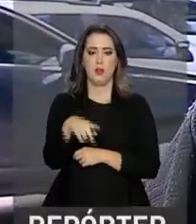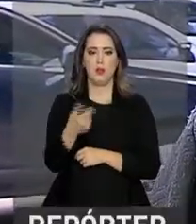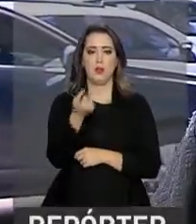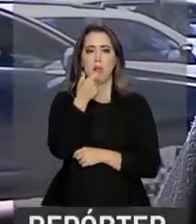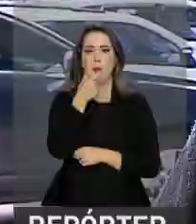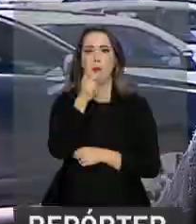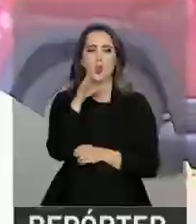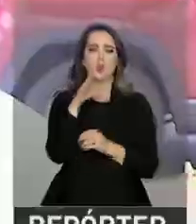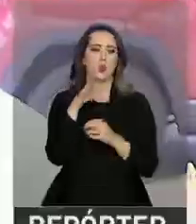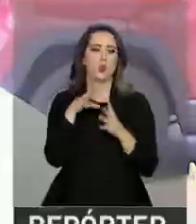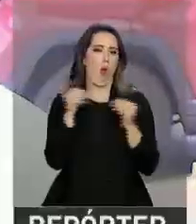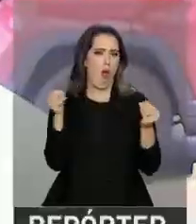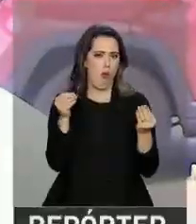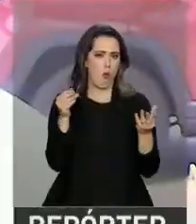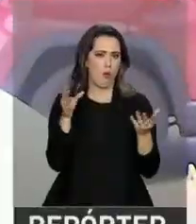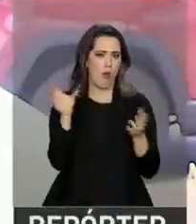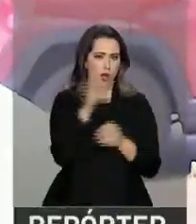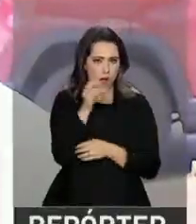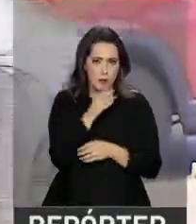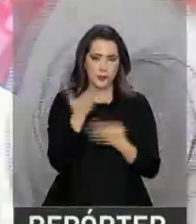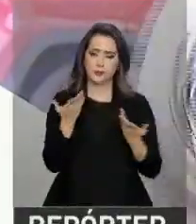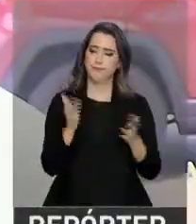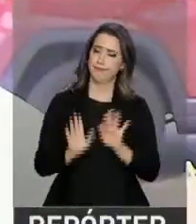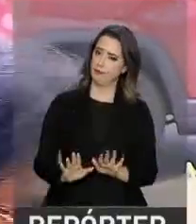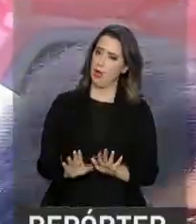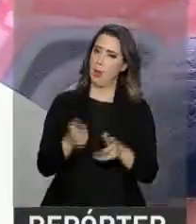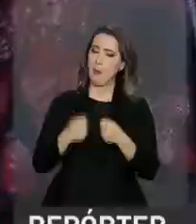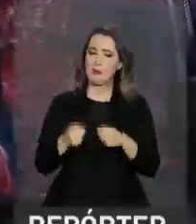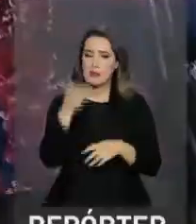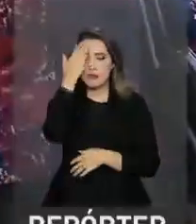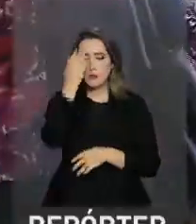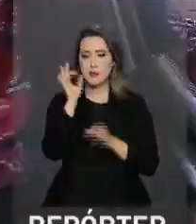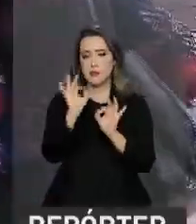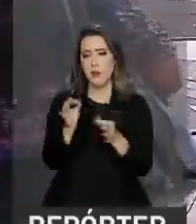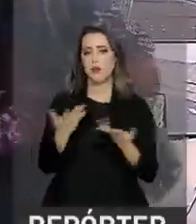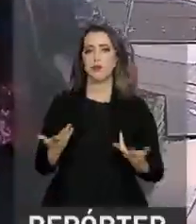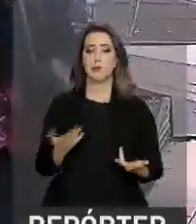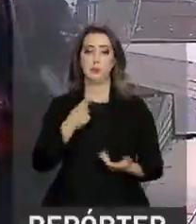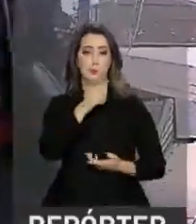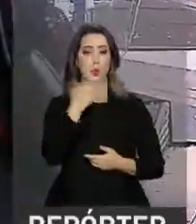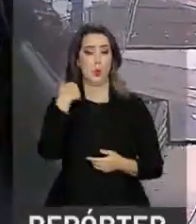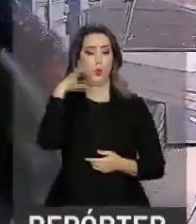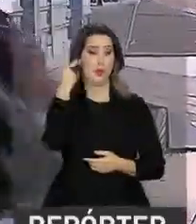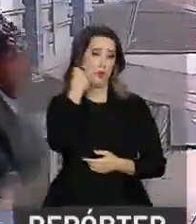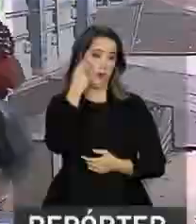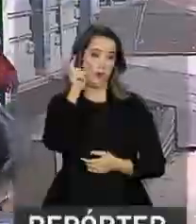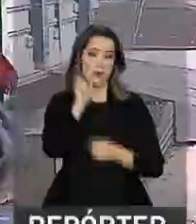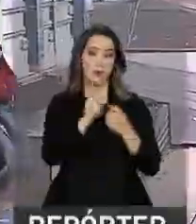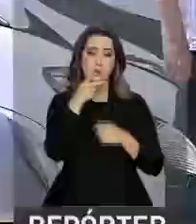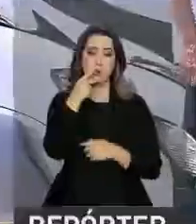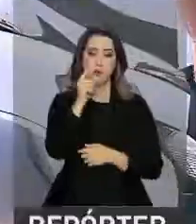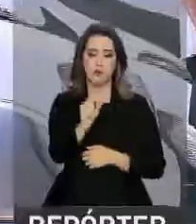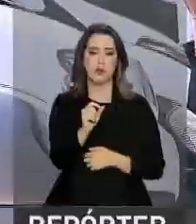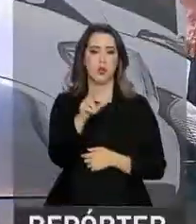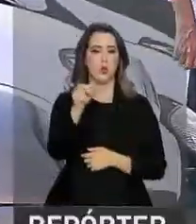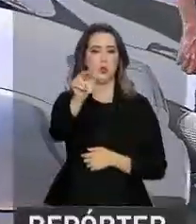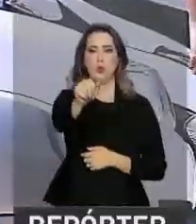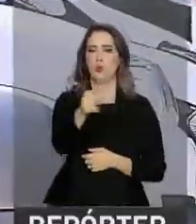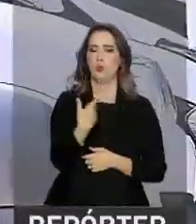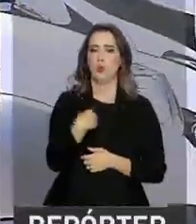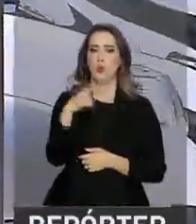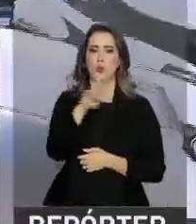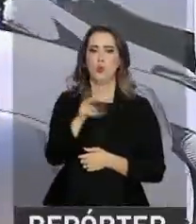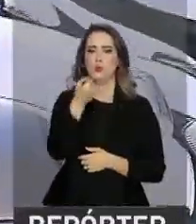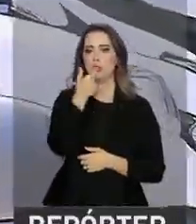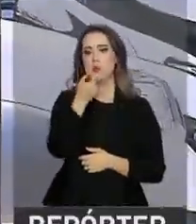segurar rápido depende da situação depende do tipo de remédio o mais comum é encontrar gente que garante nunca tomar